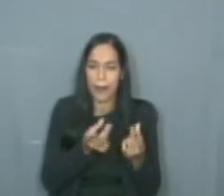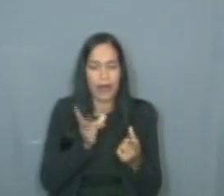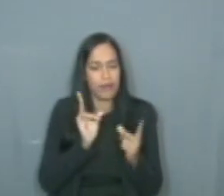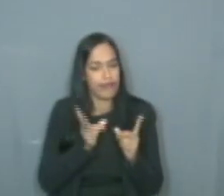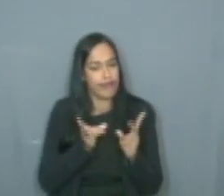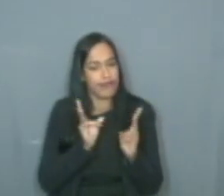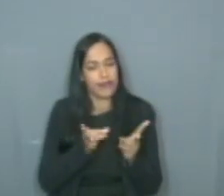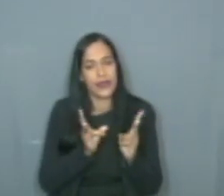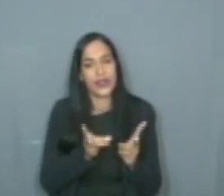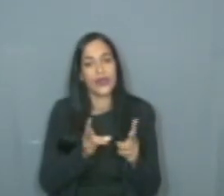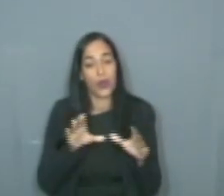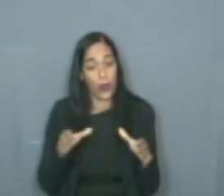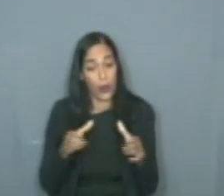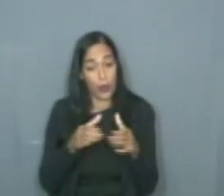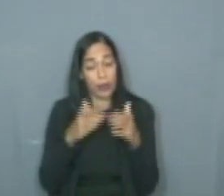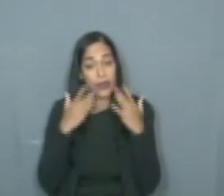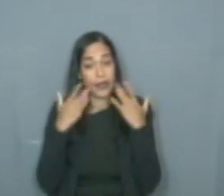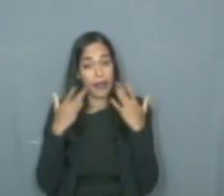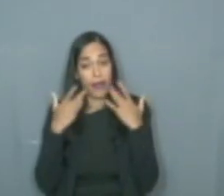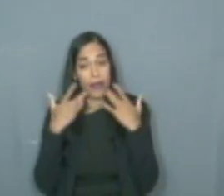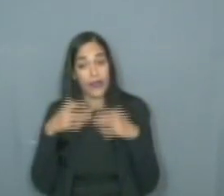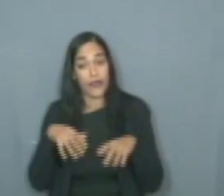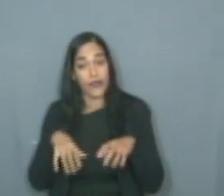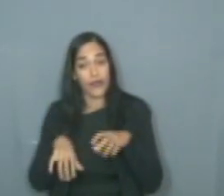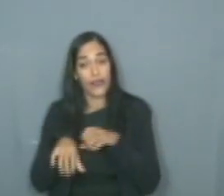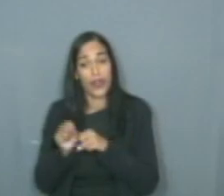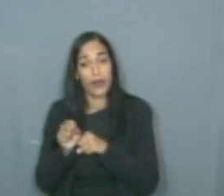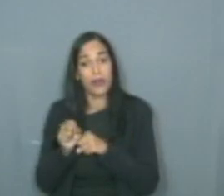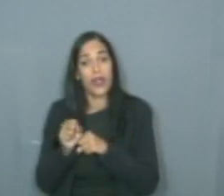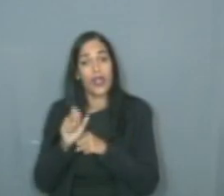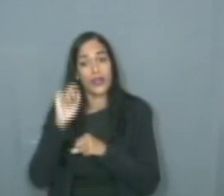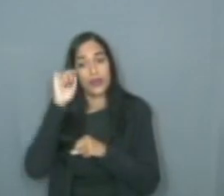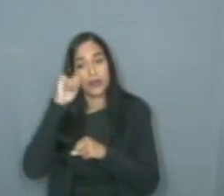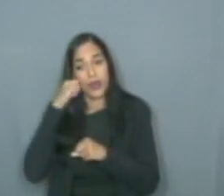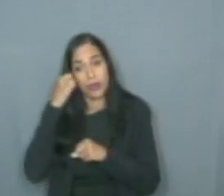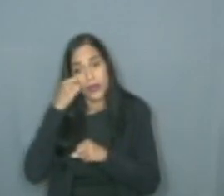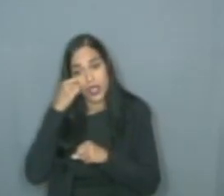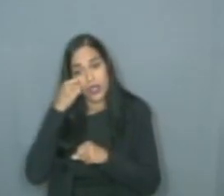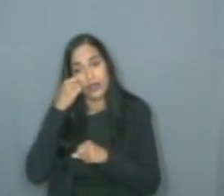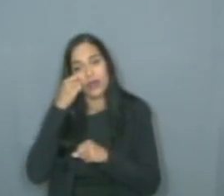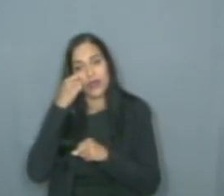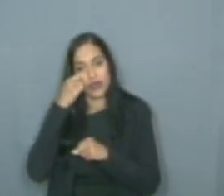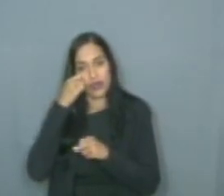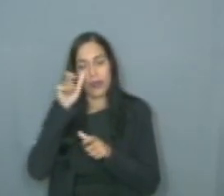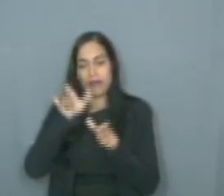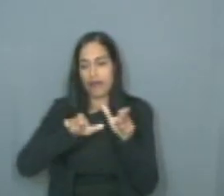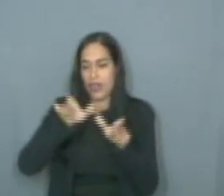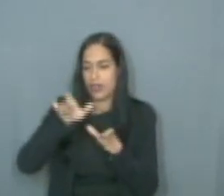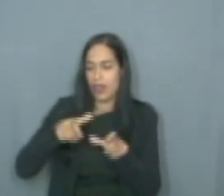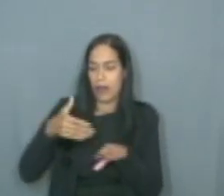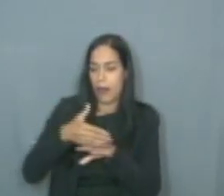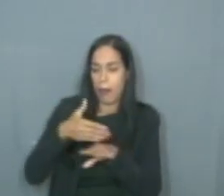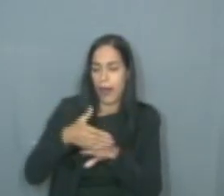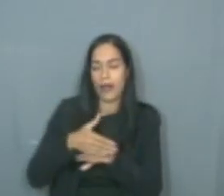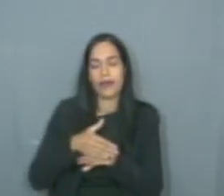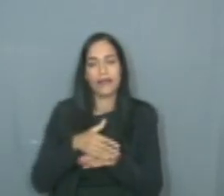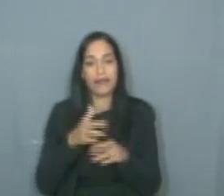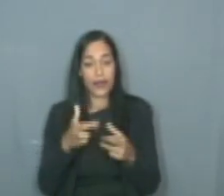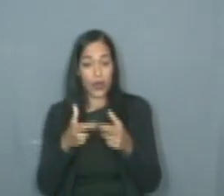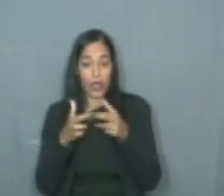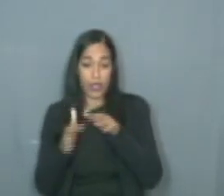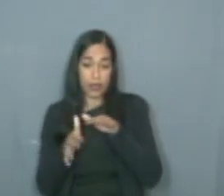grupo de teatro formado basicamente por pretos e pretas. Meu requerimento